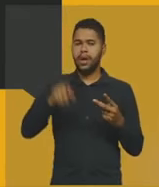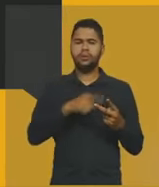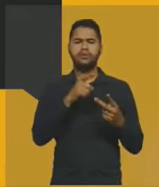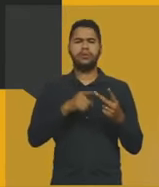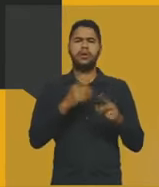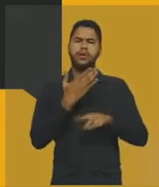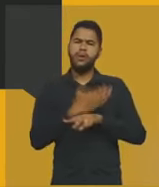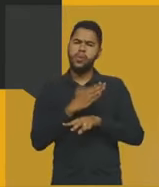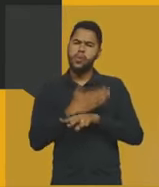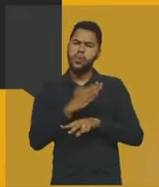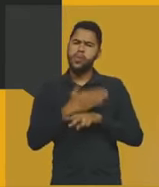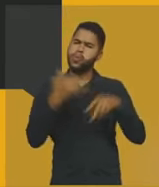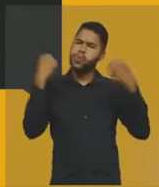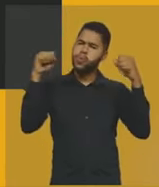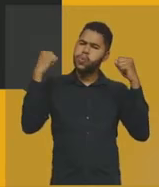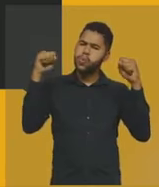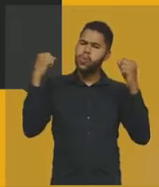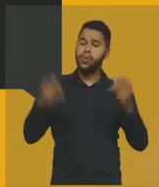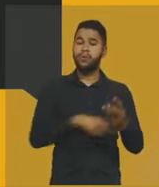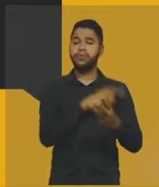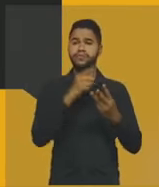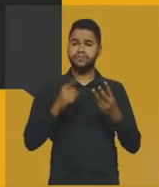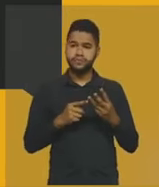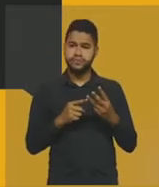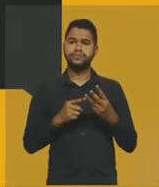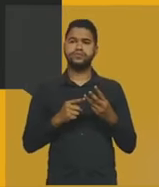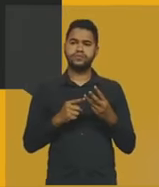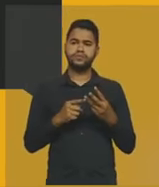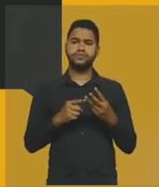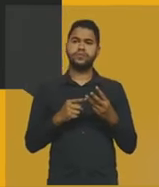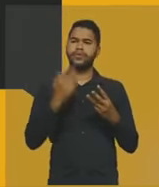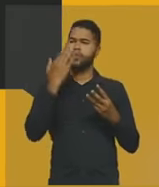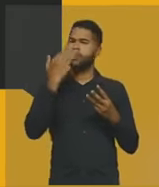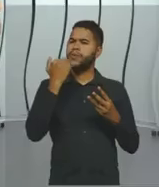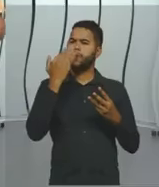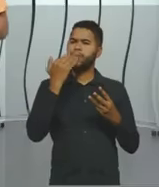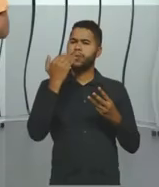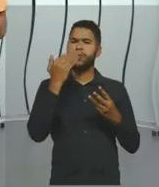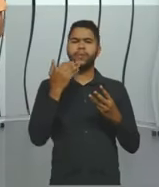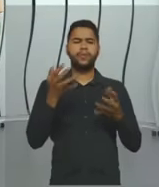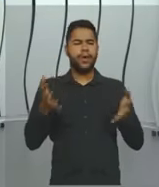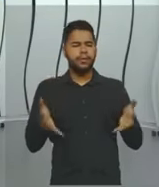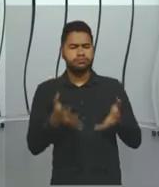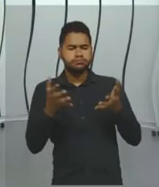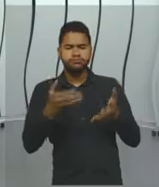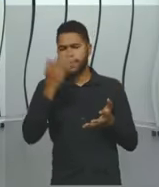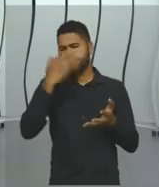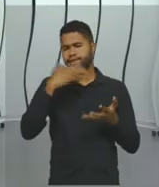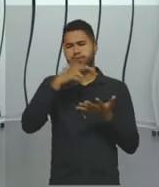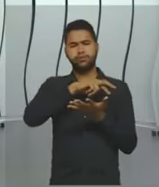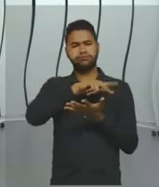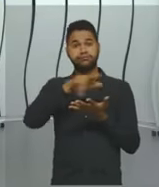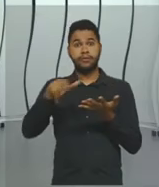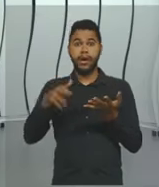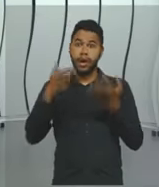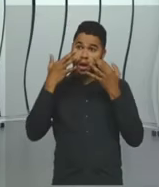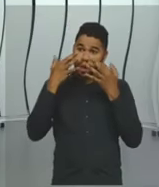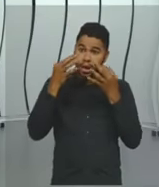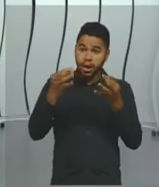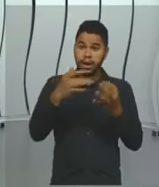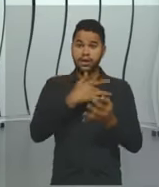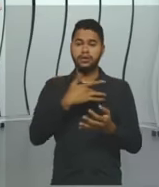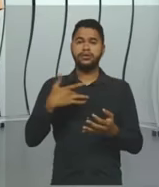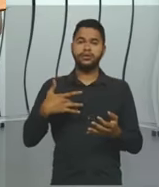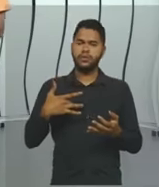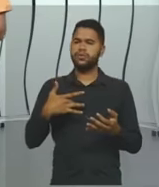praticar exercício, eat fruit and vegetables, comer muitas frutas e vegetais. Então se liga nessas dicas de saúde